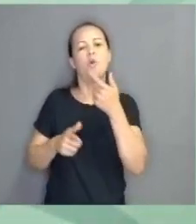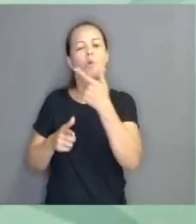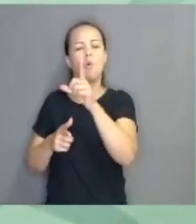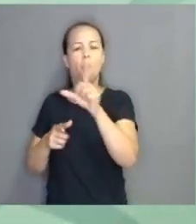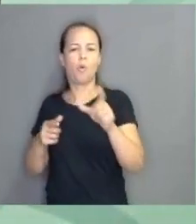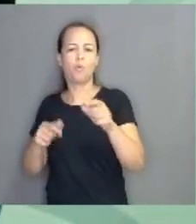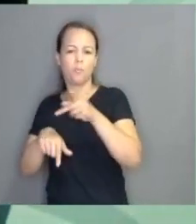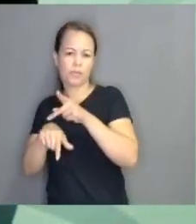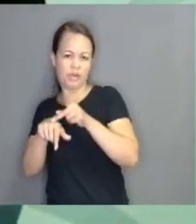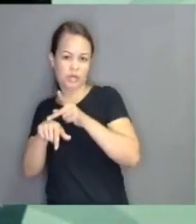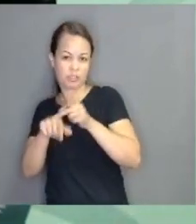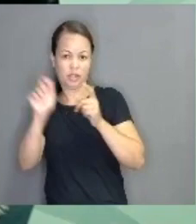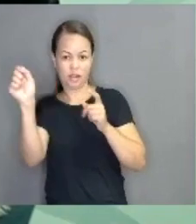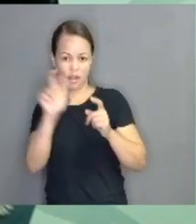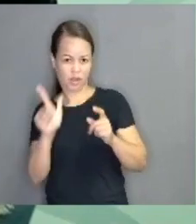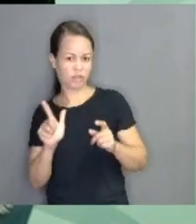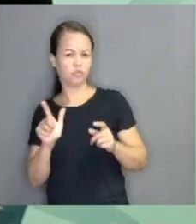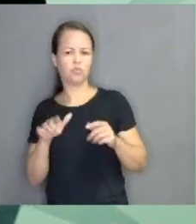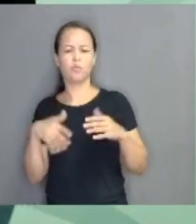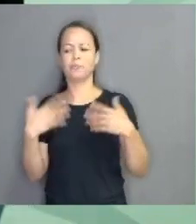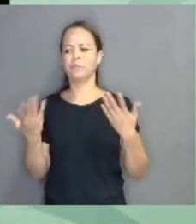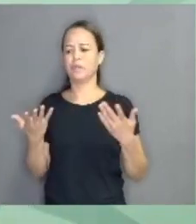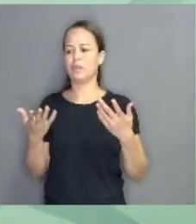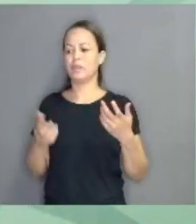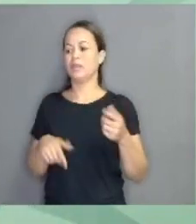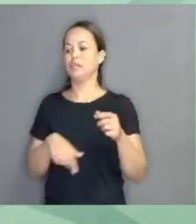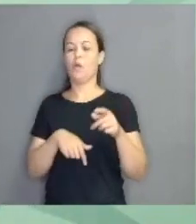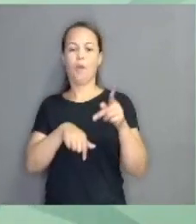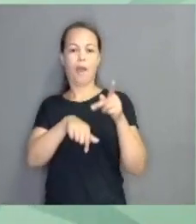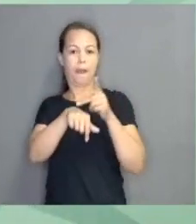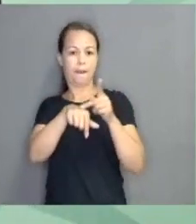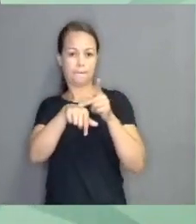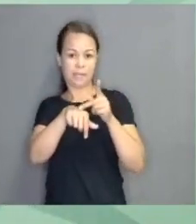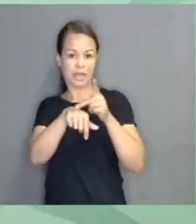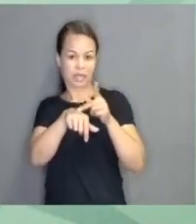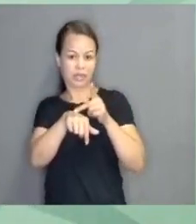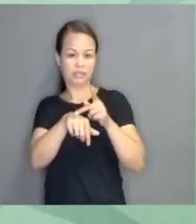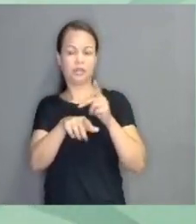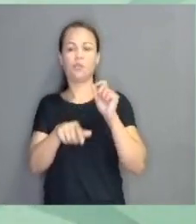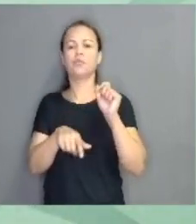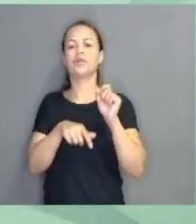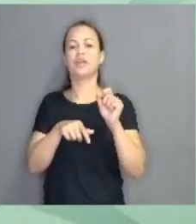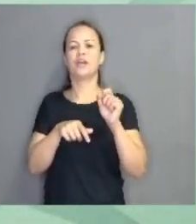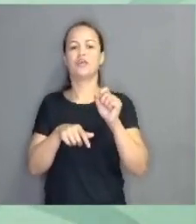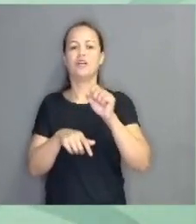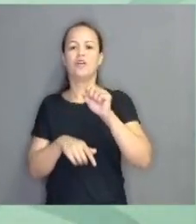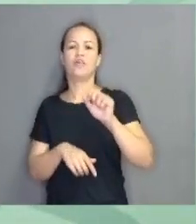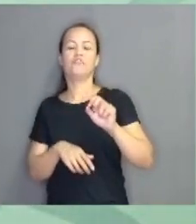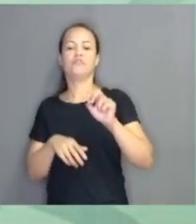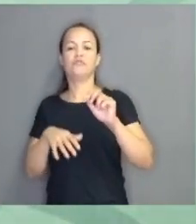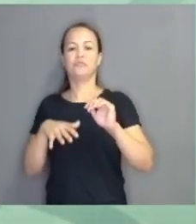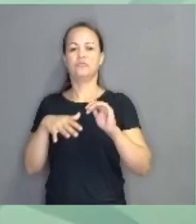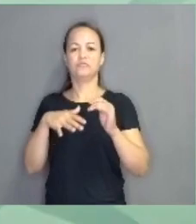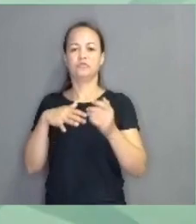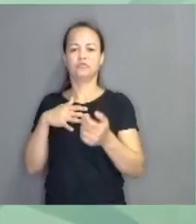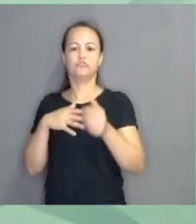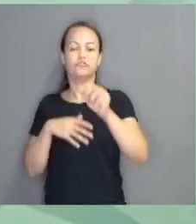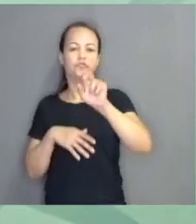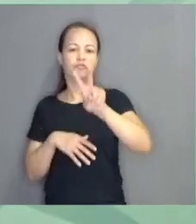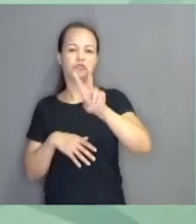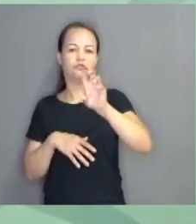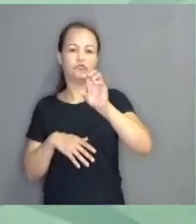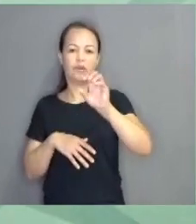letras em vermelho são as letras chamadas de vogais. E quais são as vogais? A,